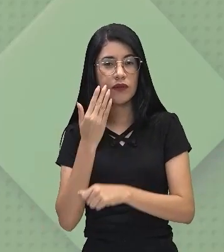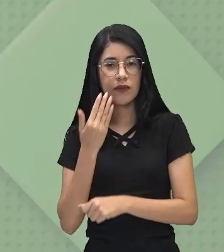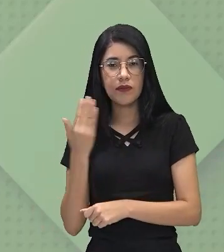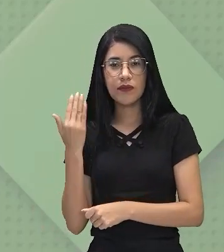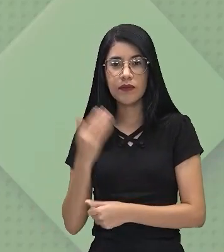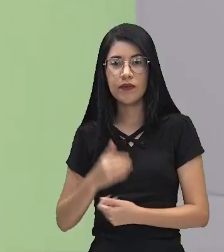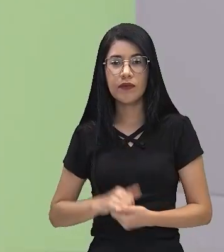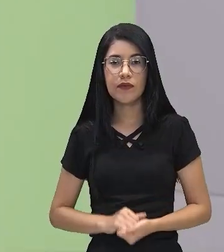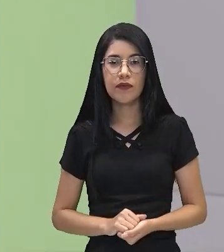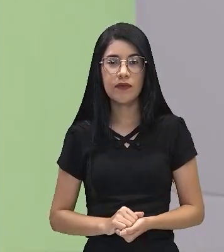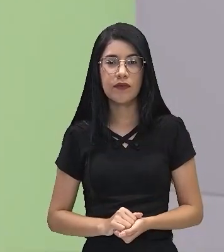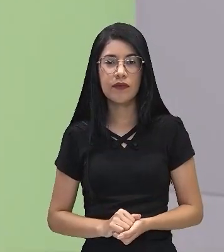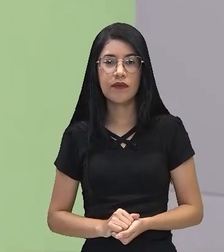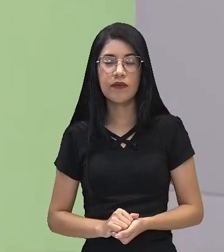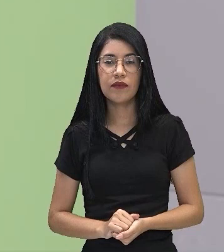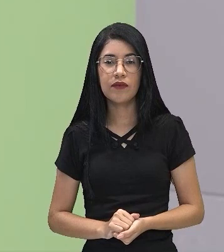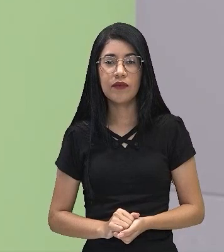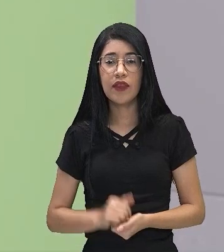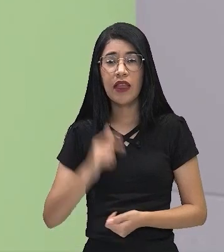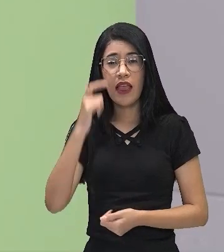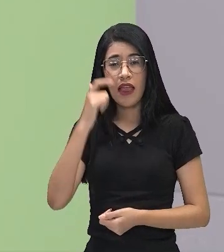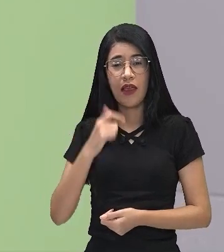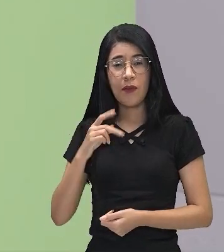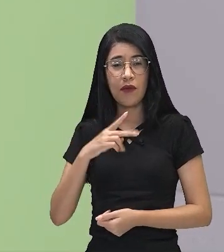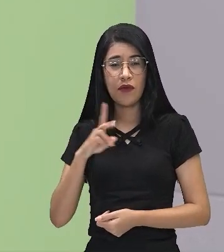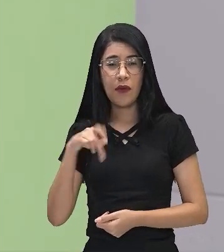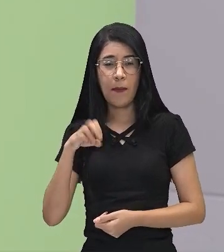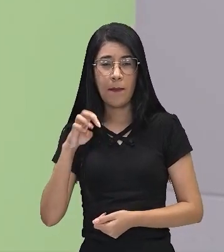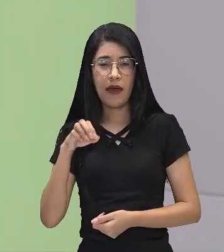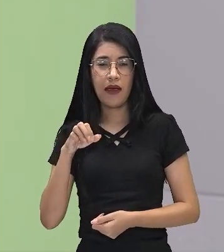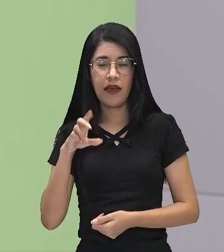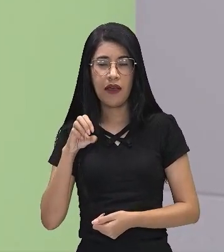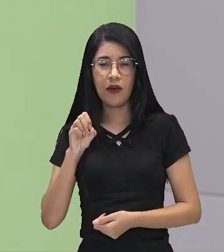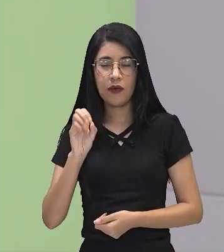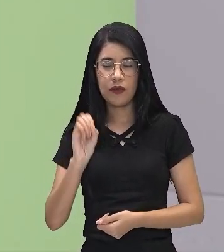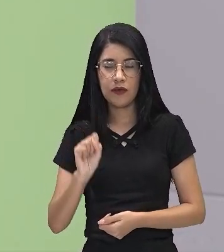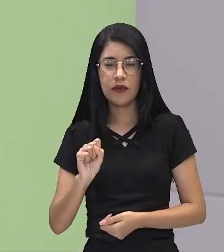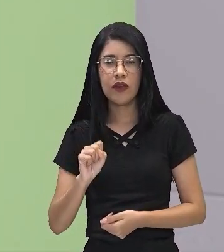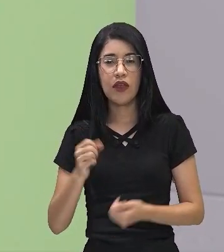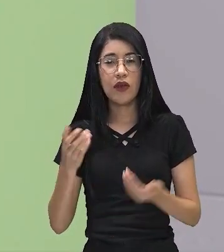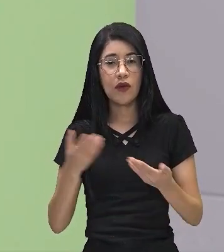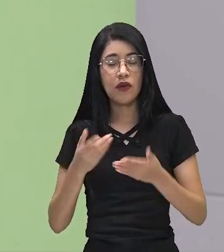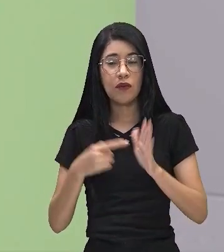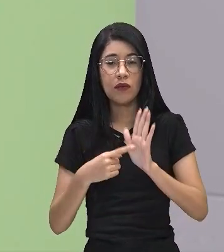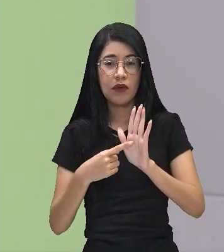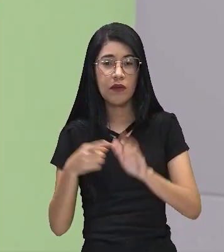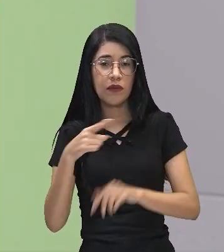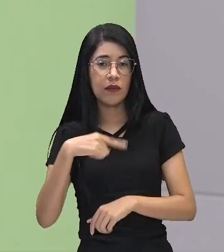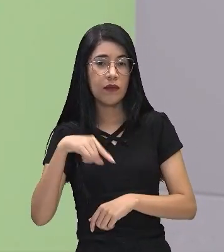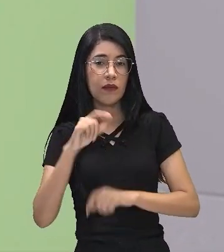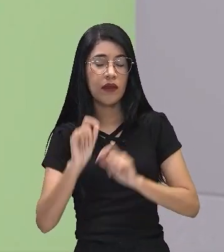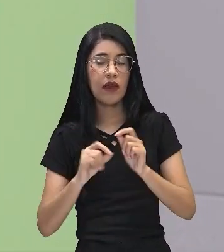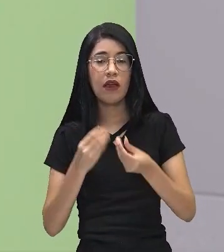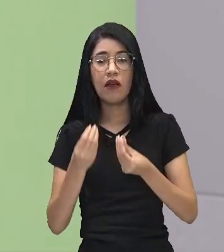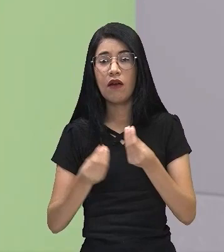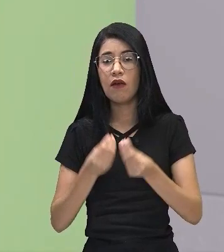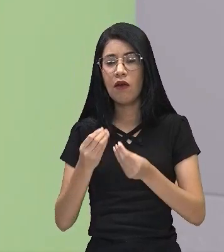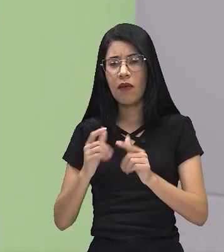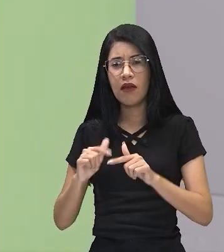já volta. Eu sou o professor Marcos Kelvin e hoje eu vou lhe mostrar como é que funciona